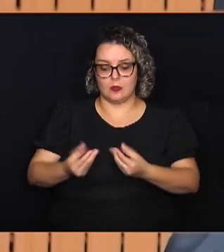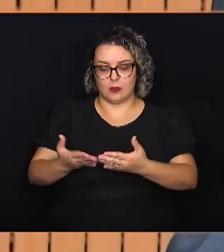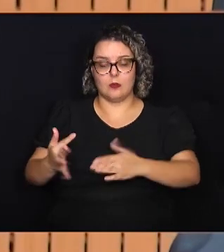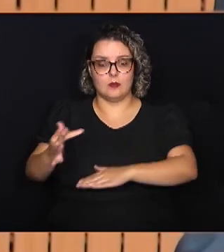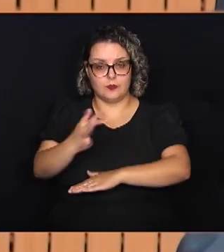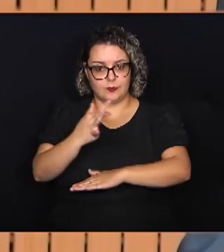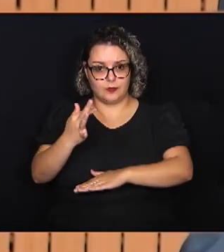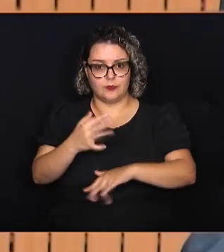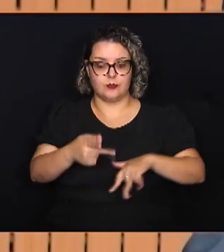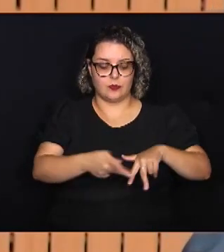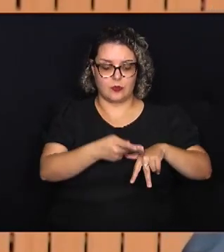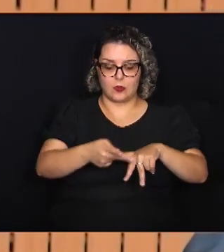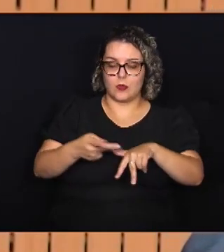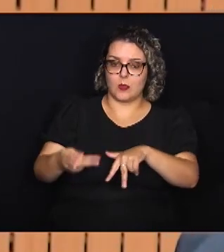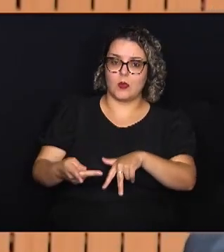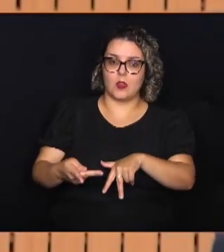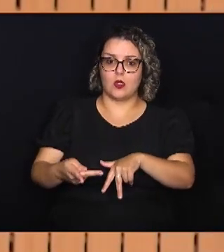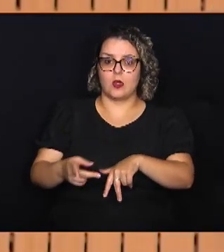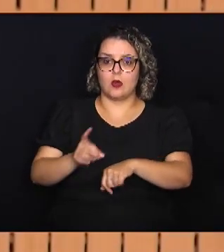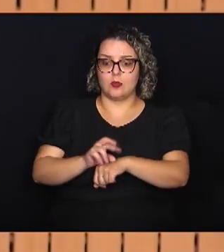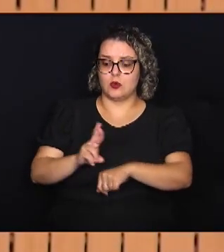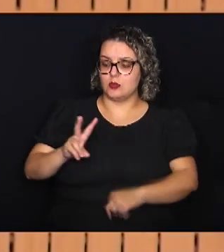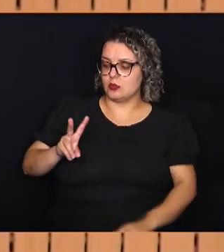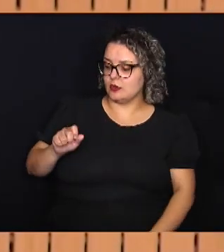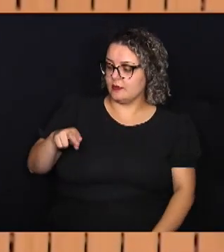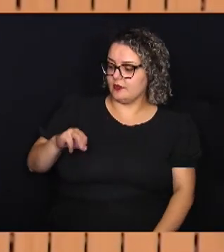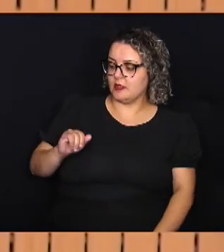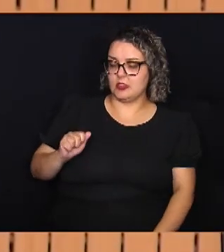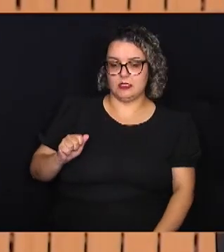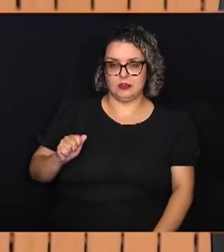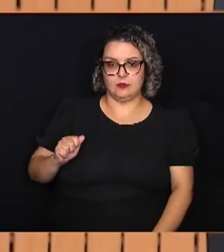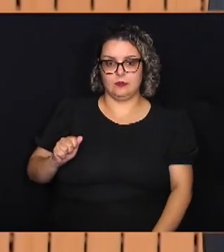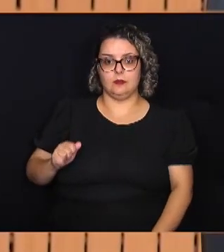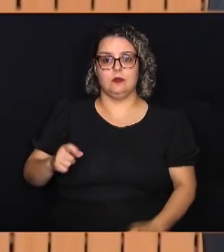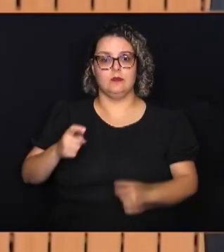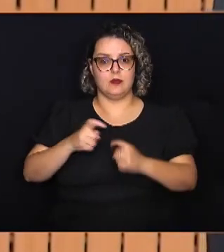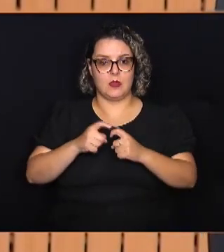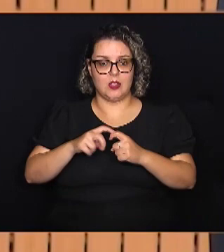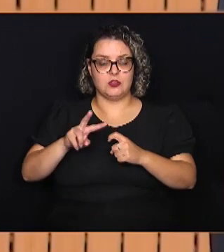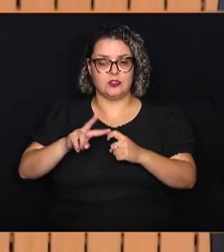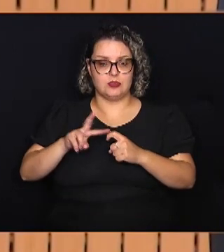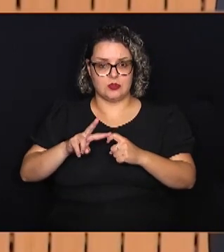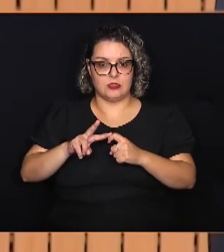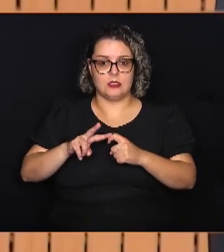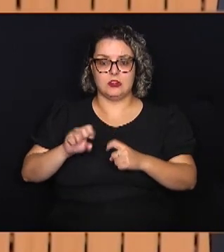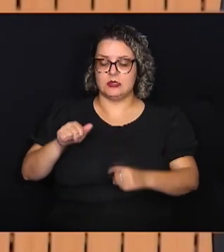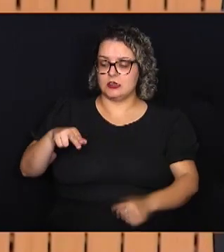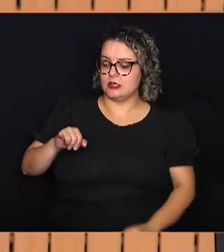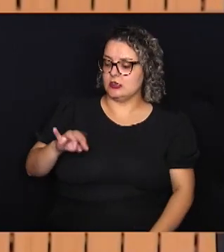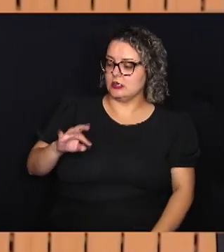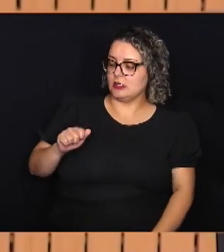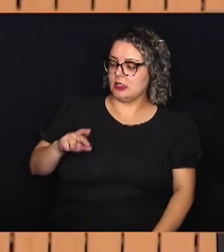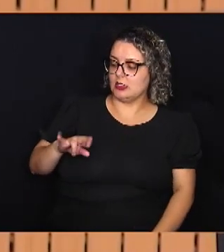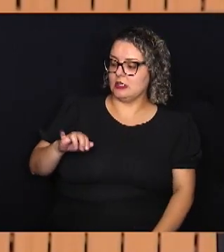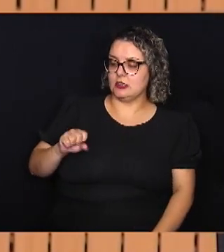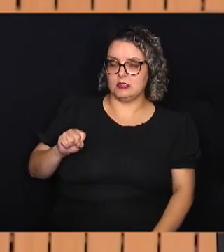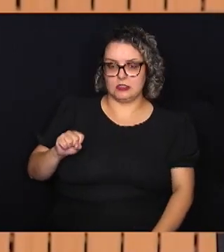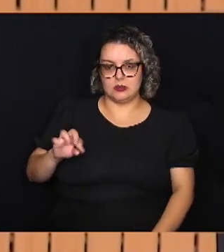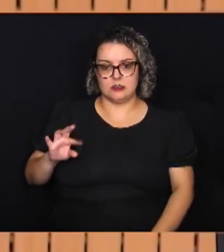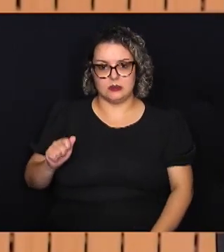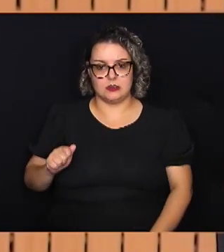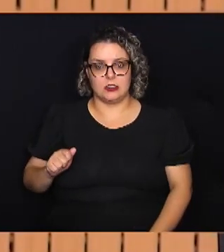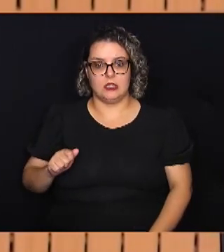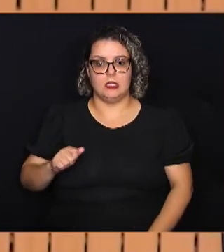dos pareceres enviados por doutora Vânia de Fátima Plaza Nunes, médica veterinária sanitarista, diplomada em Ecologia e